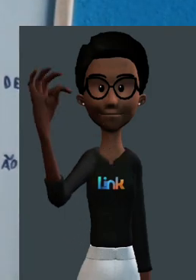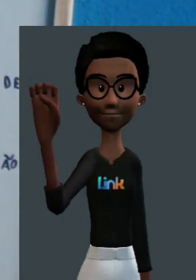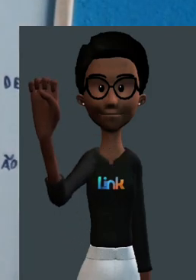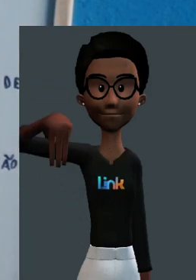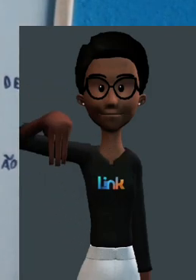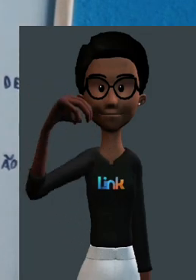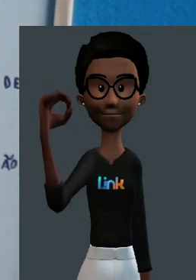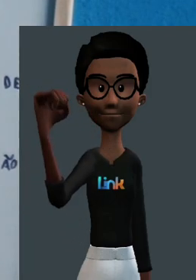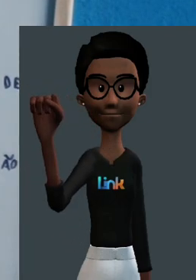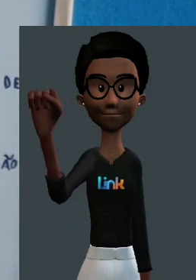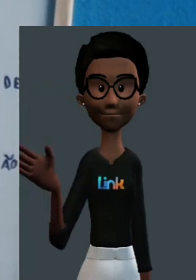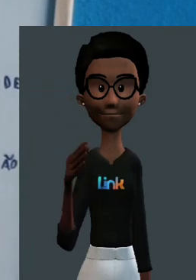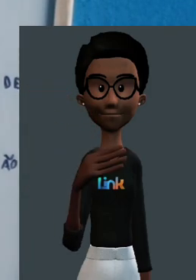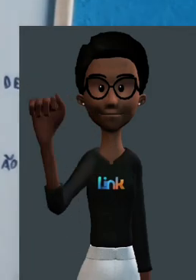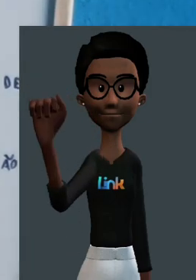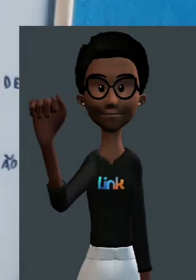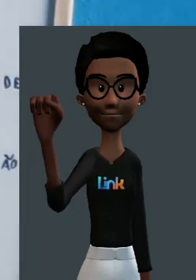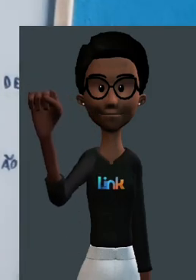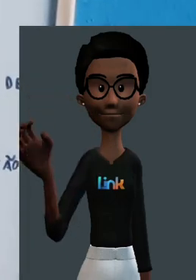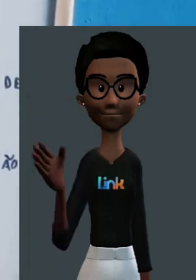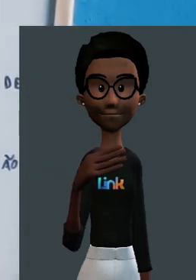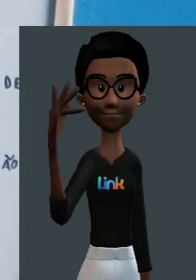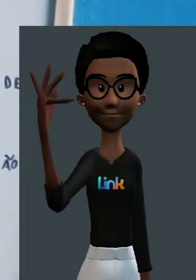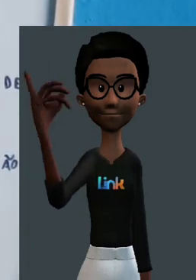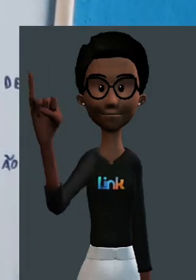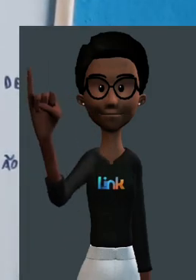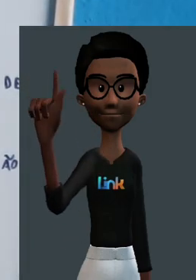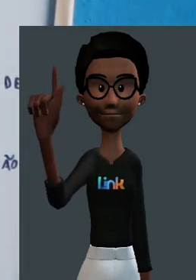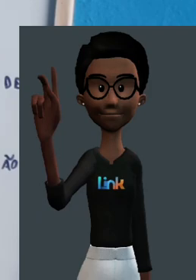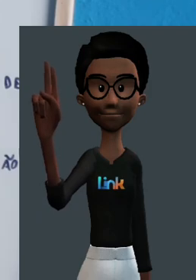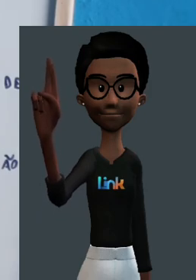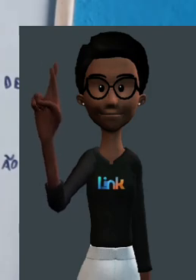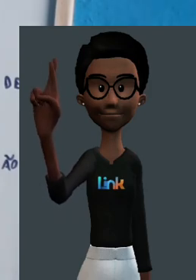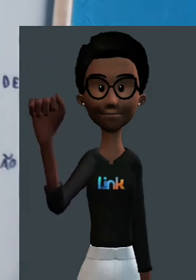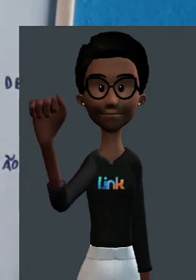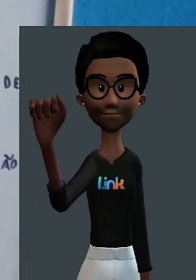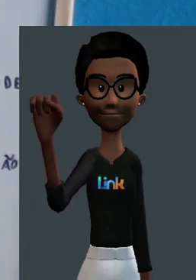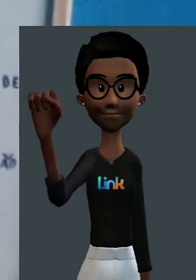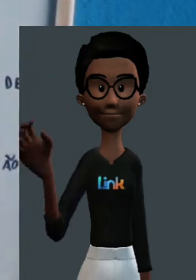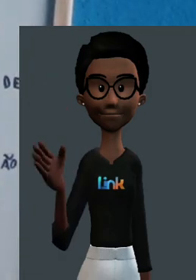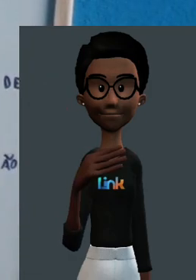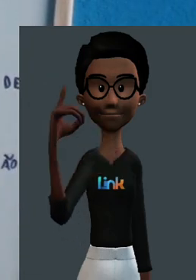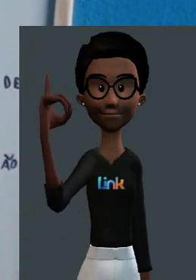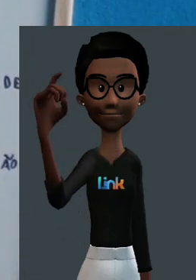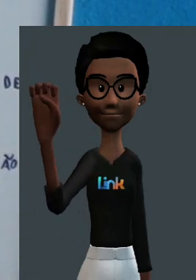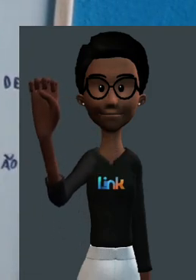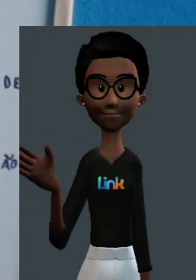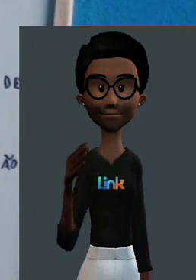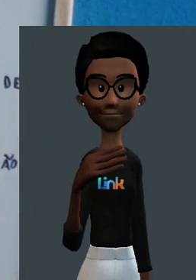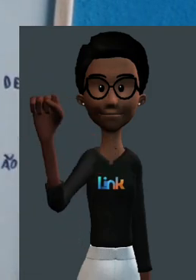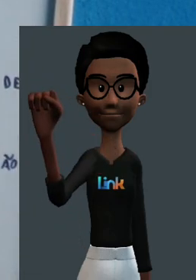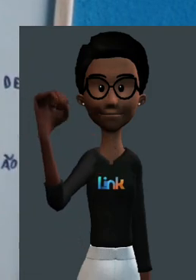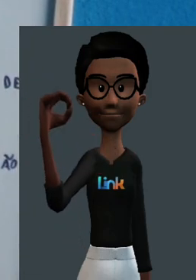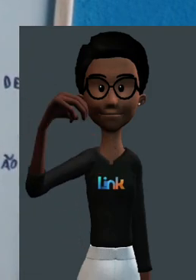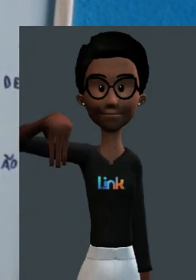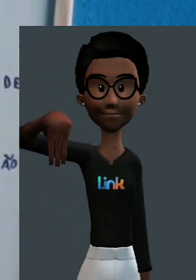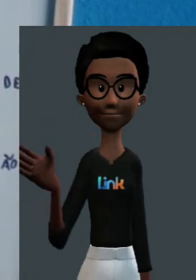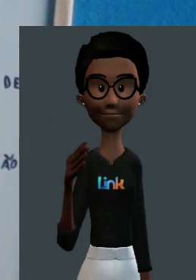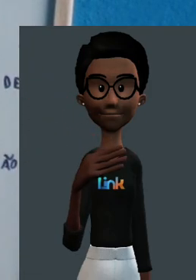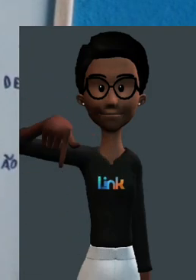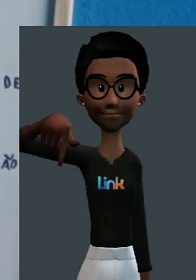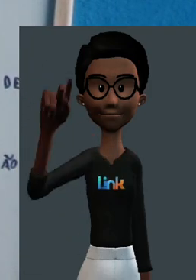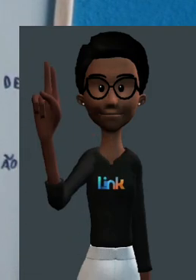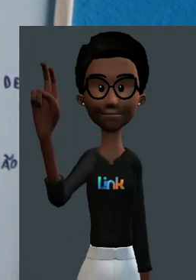polissínteso seria o é. É nesse caso que tem som de i. Esse é o conectivo e ele repetiu várias